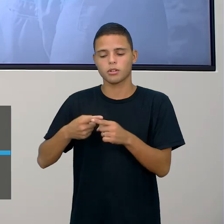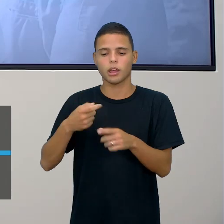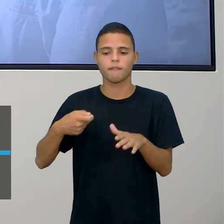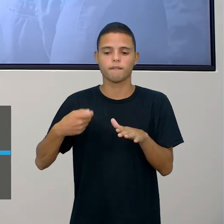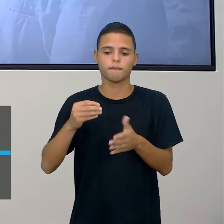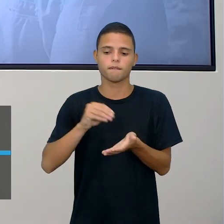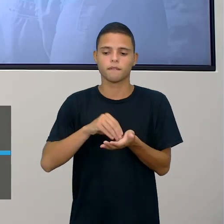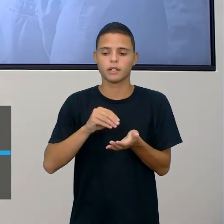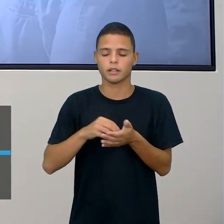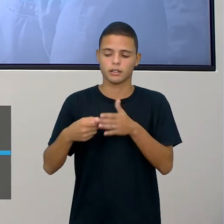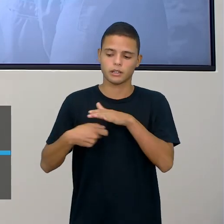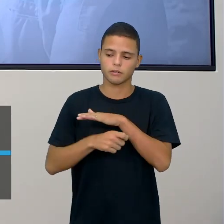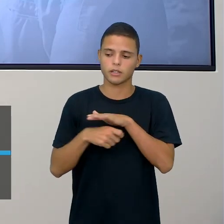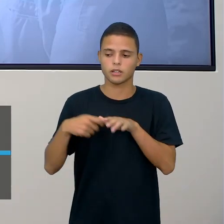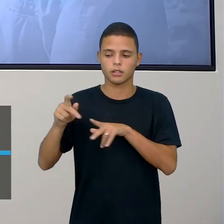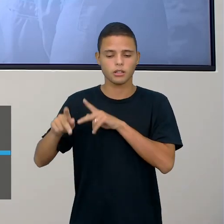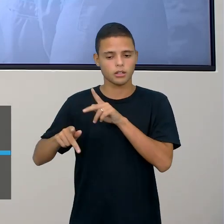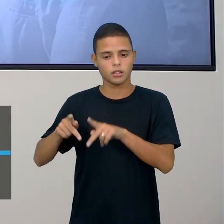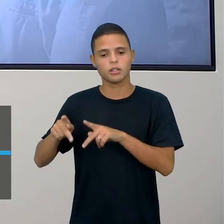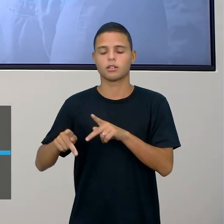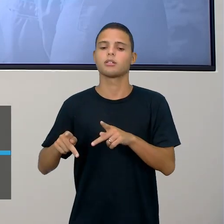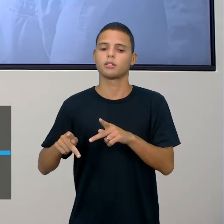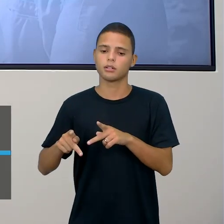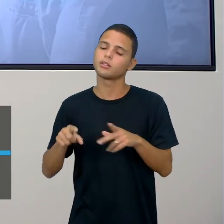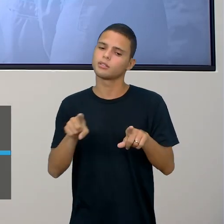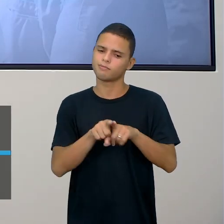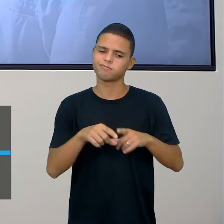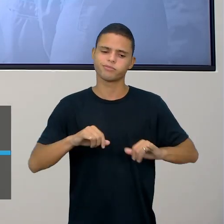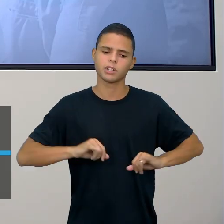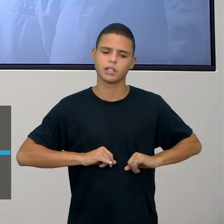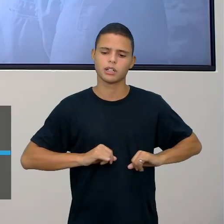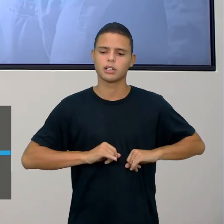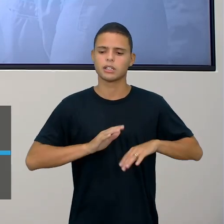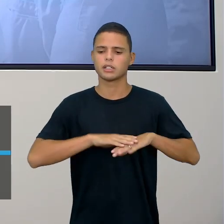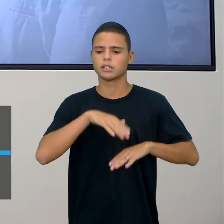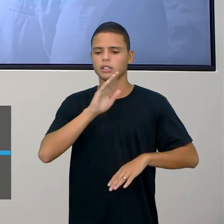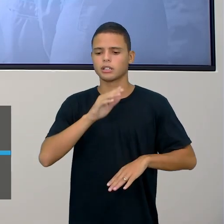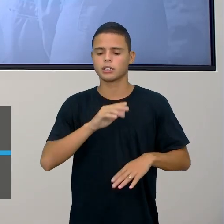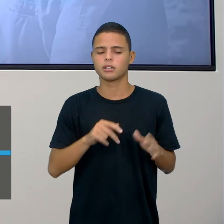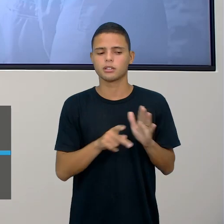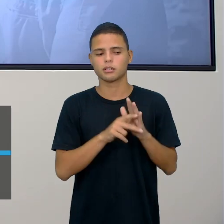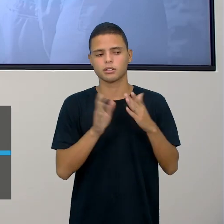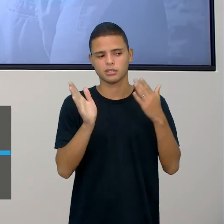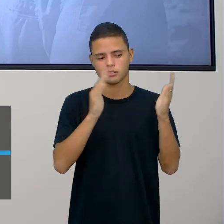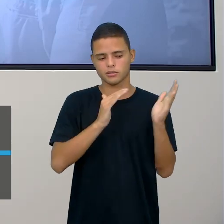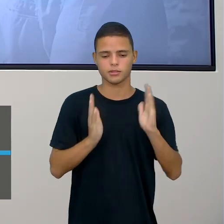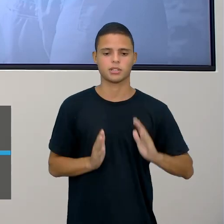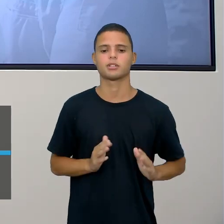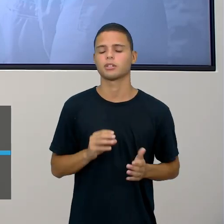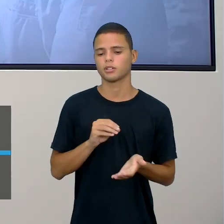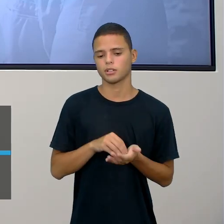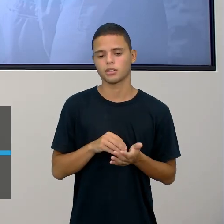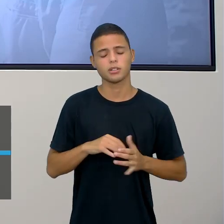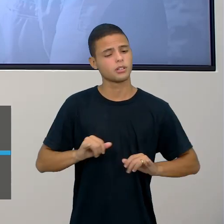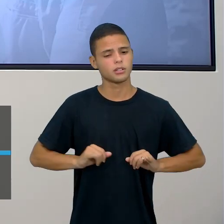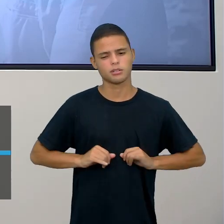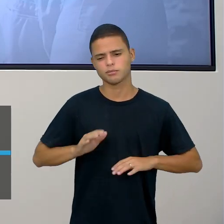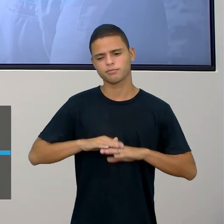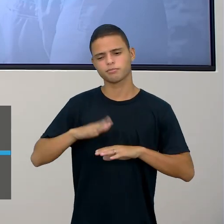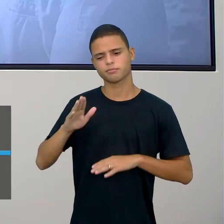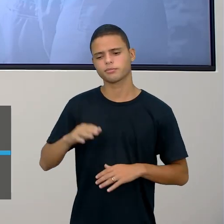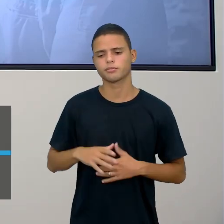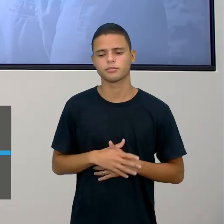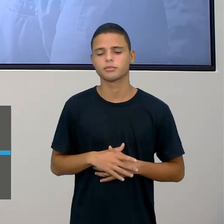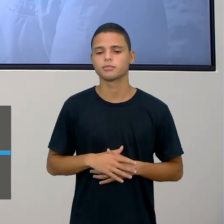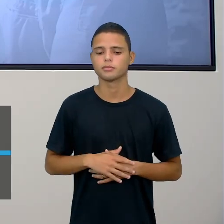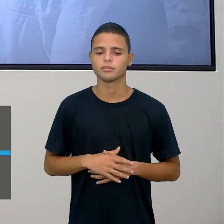investimento público, também sofrem mais com a questão ambiental, né? Então, a questão ambiental